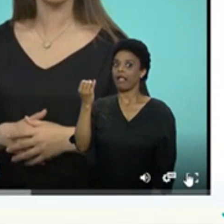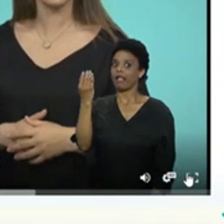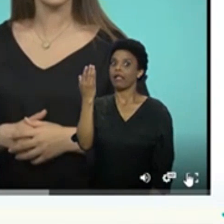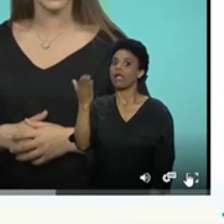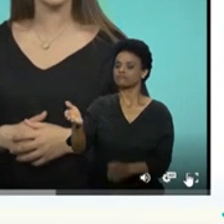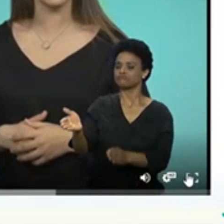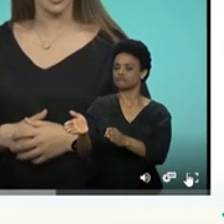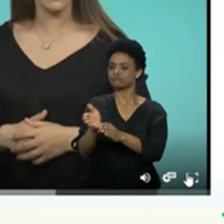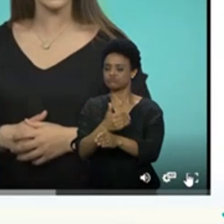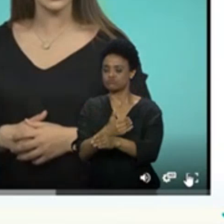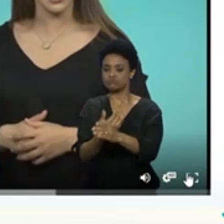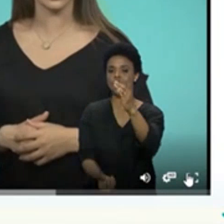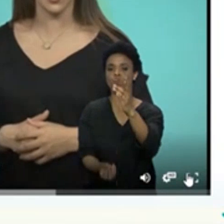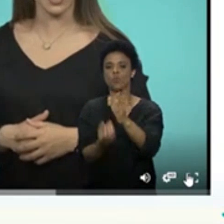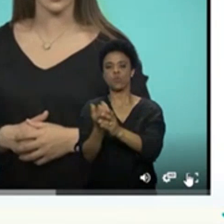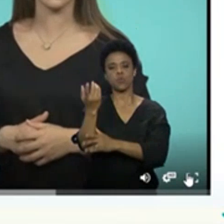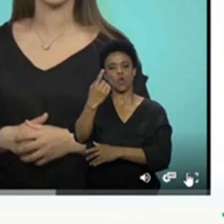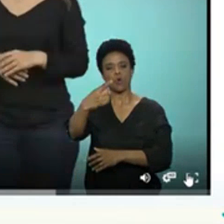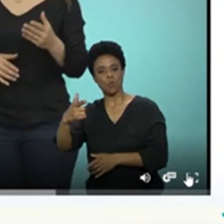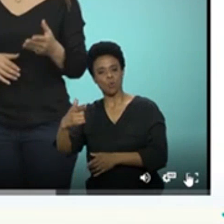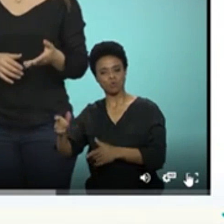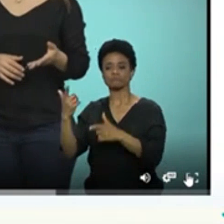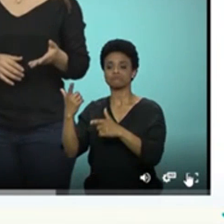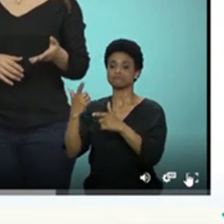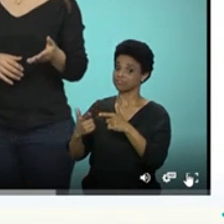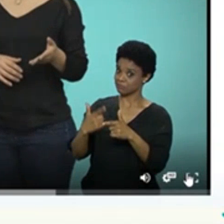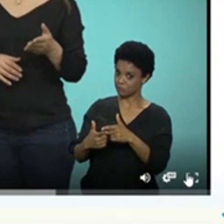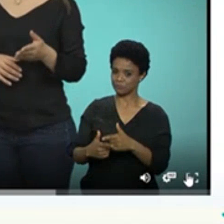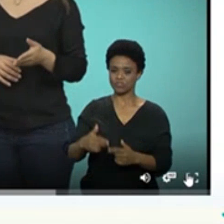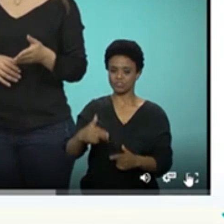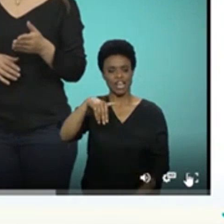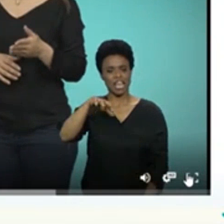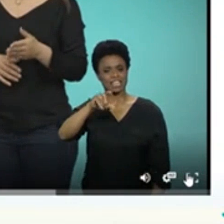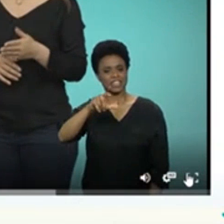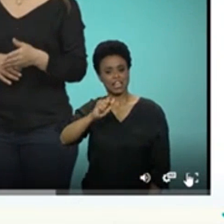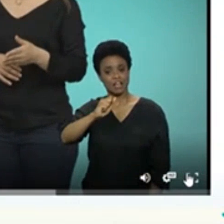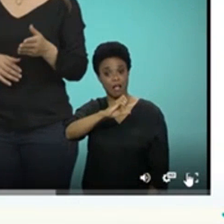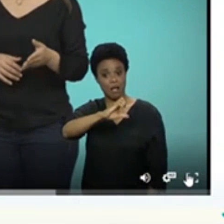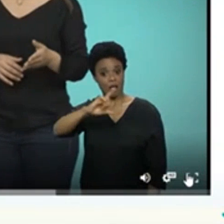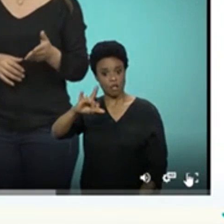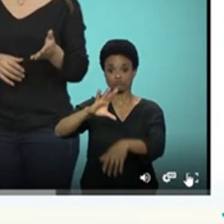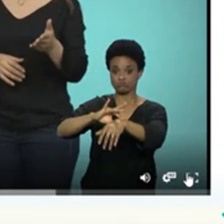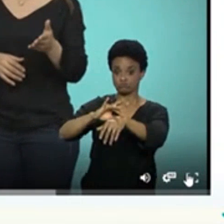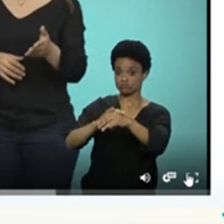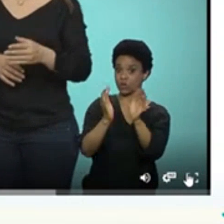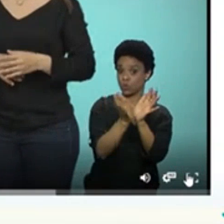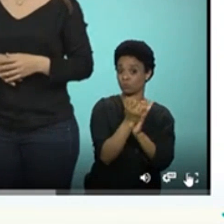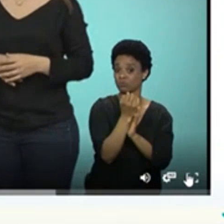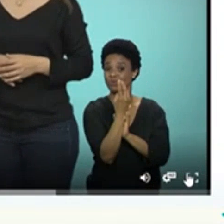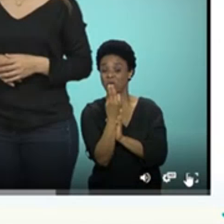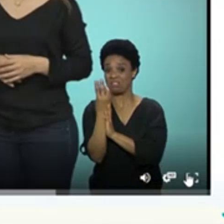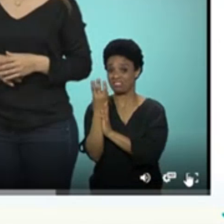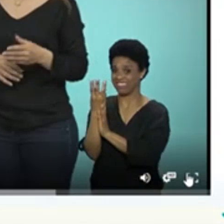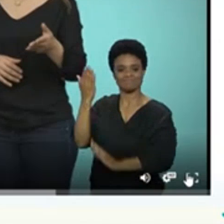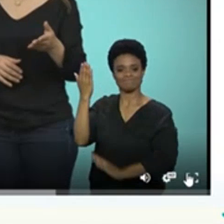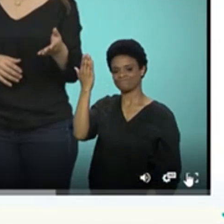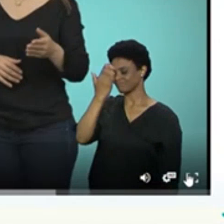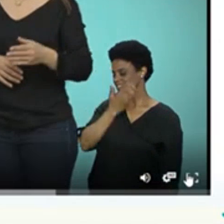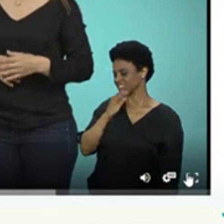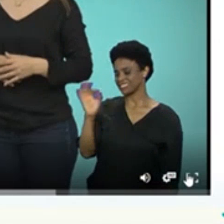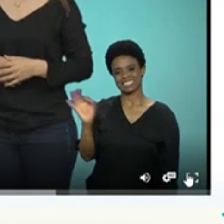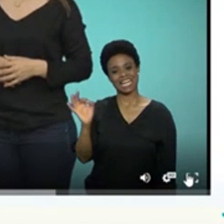causador previne o surgimento de novos casos da doença. Já o nexo causal das doenças dos grupos 2 e 3 é mais difícil de ser